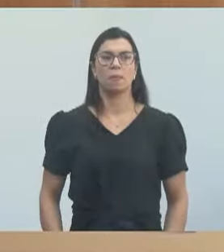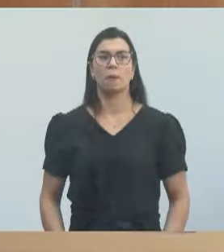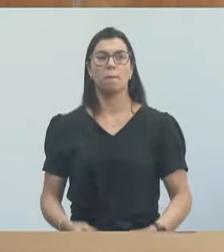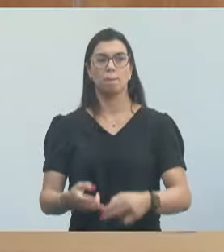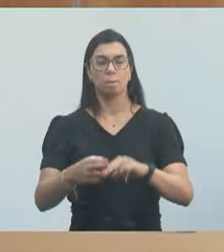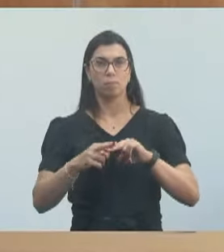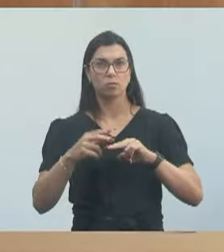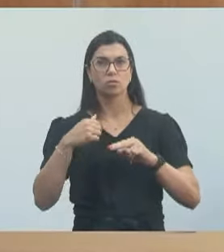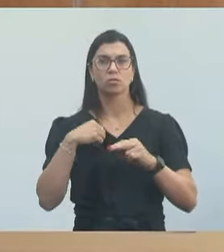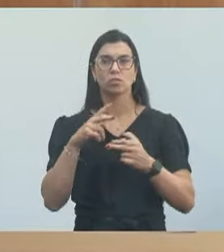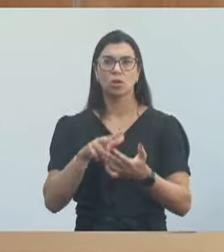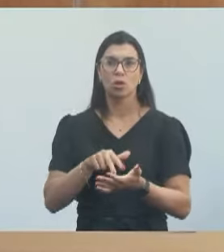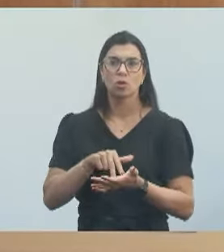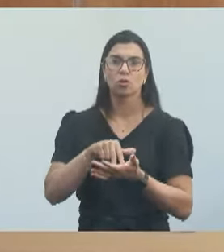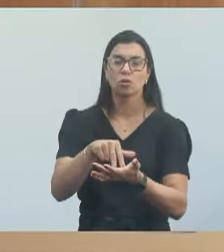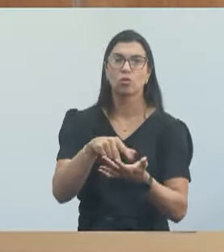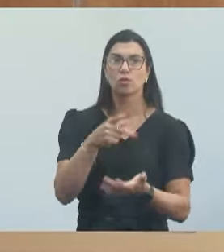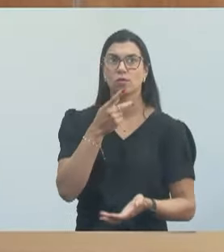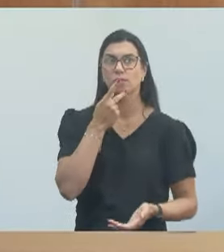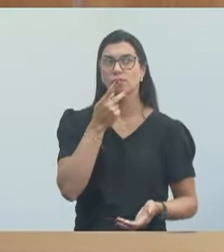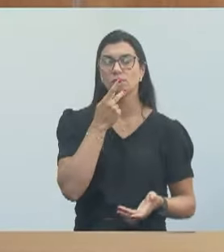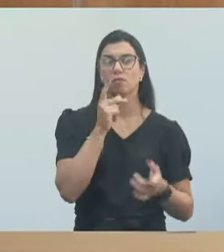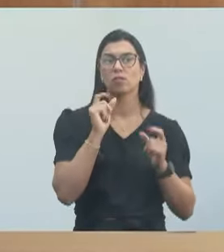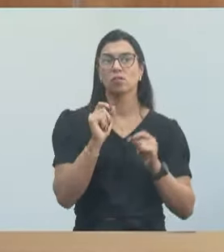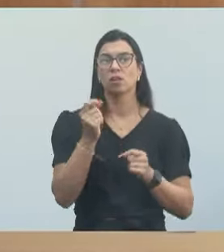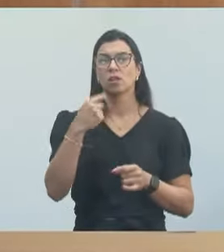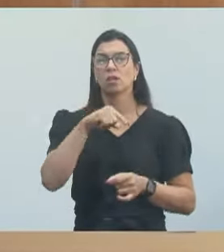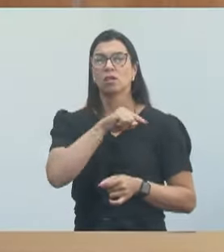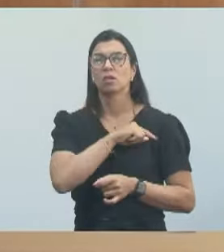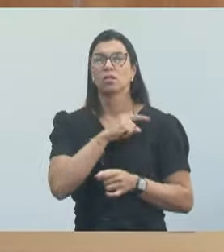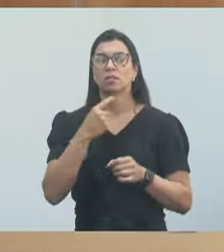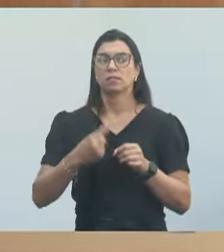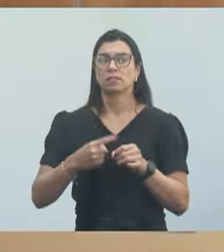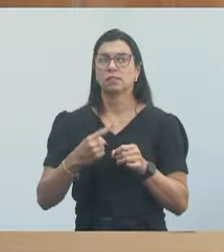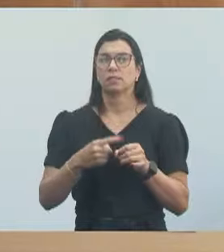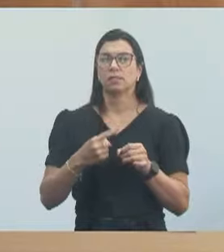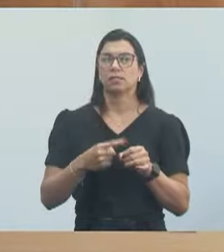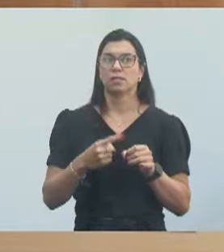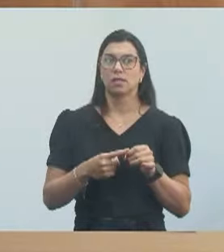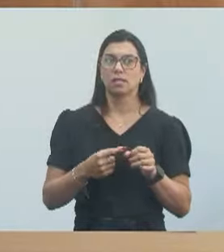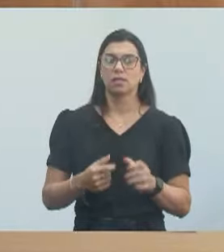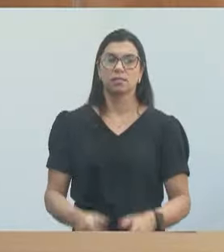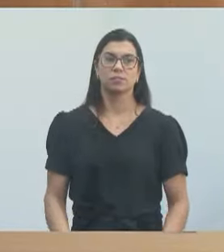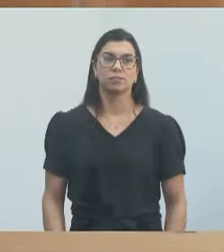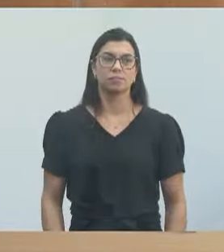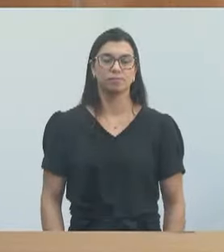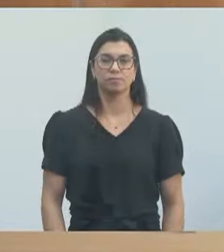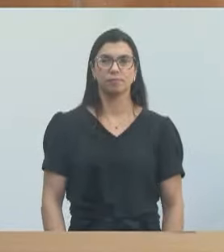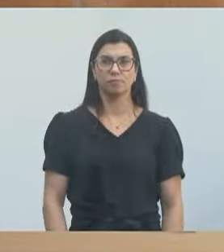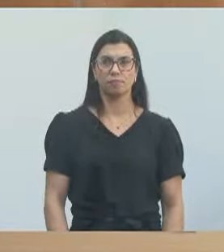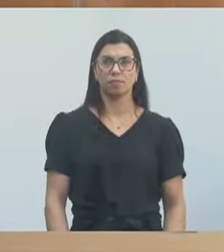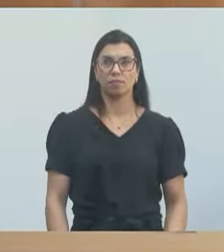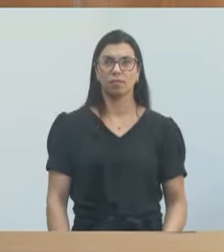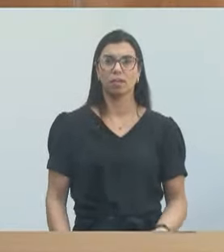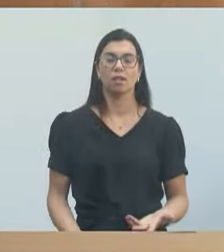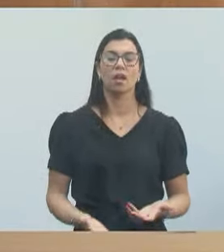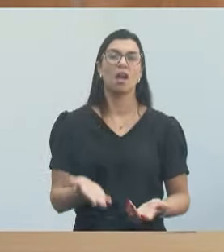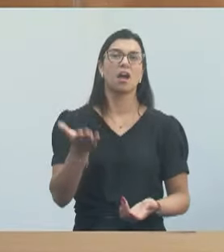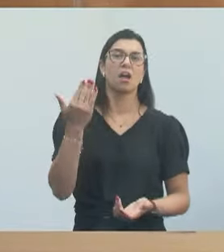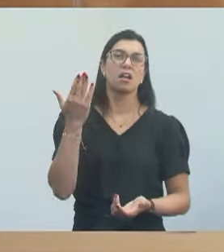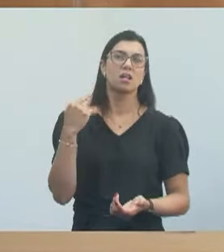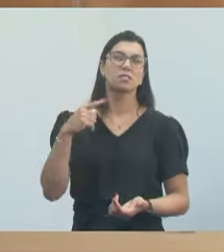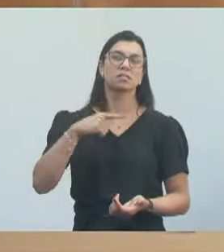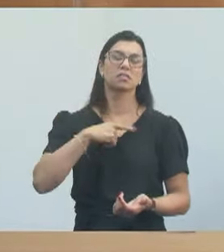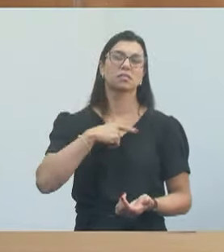isso que eu subo aqui nessa tribuna e falo que nossas cidades, antiga cidade, trajetória do café,